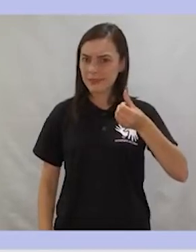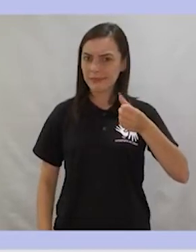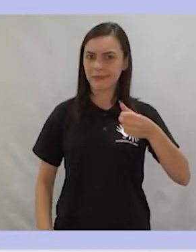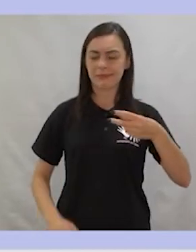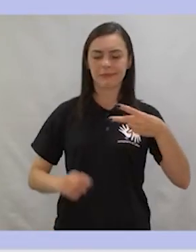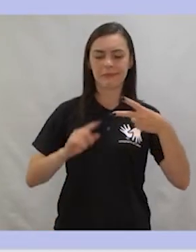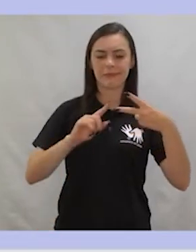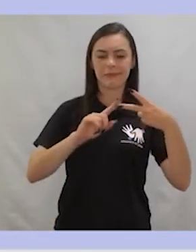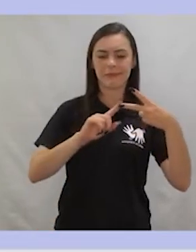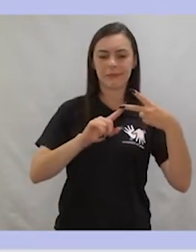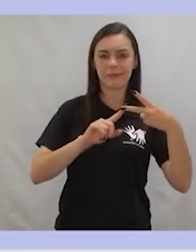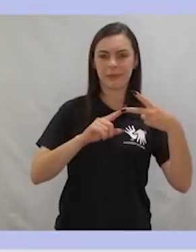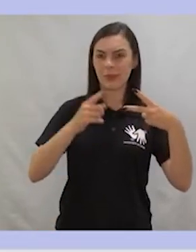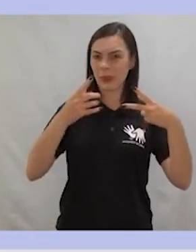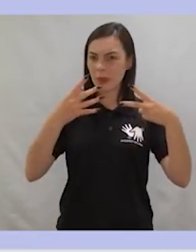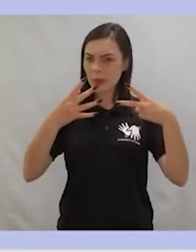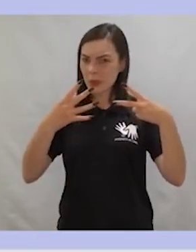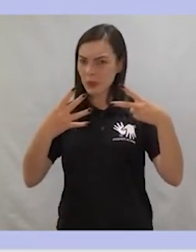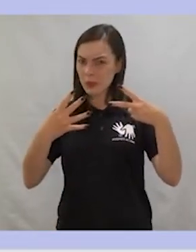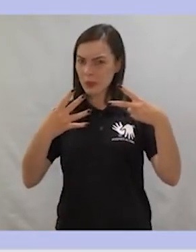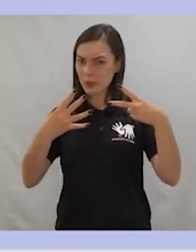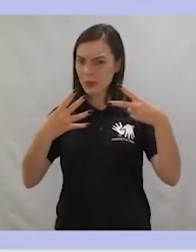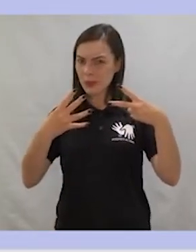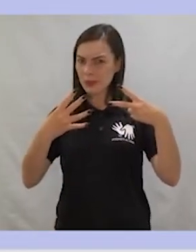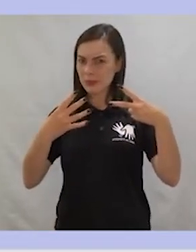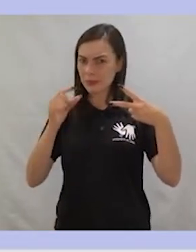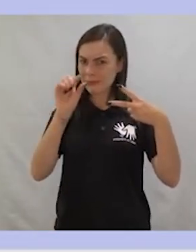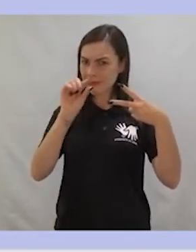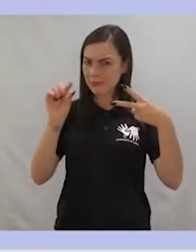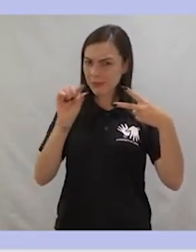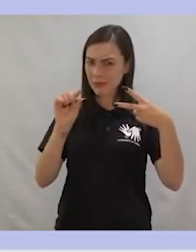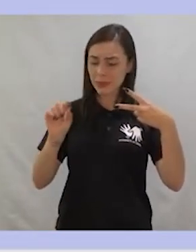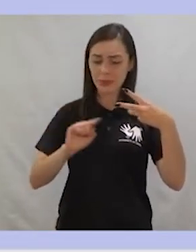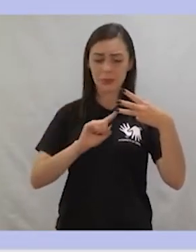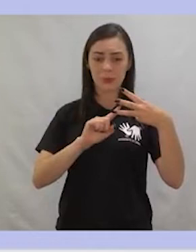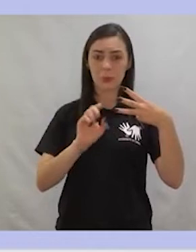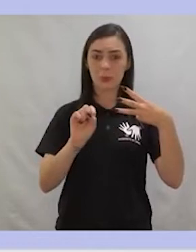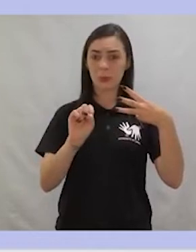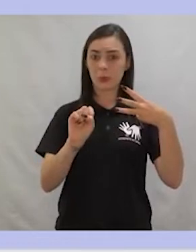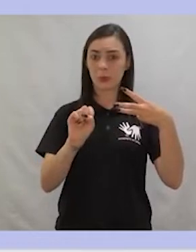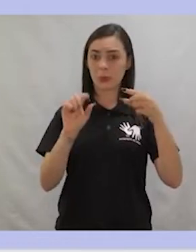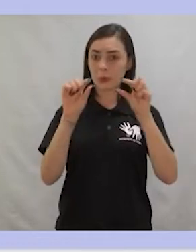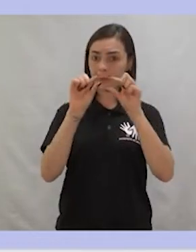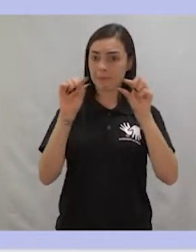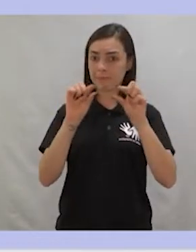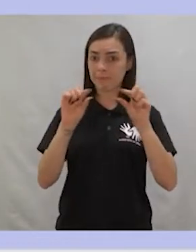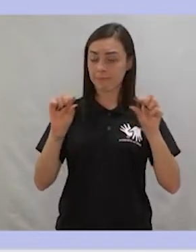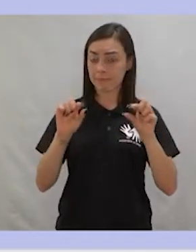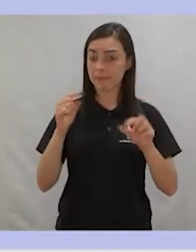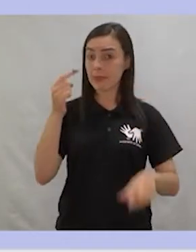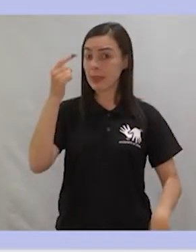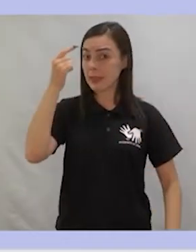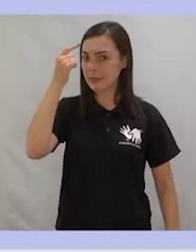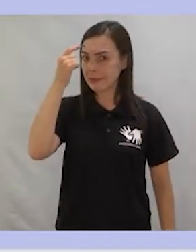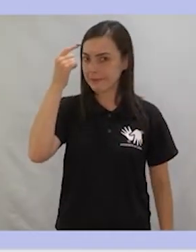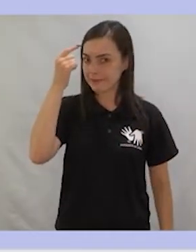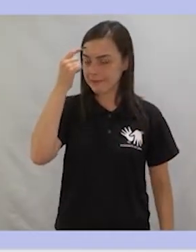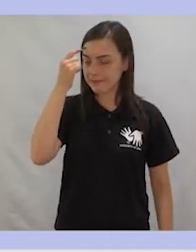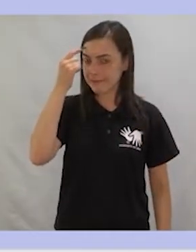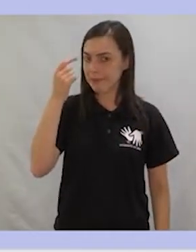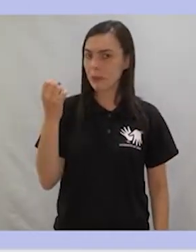6 versos? Ou 4 versos? Ou seria 8? Pensem